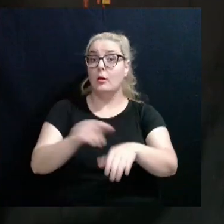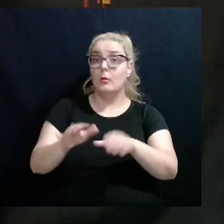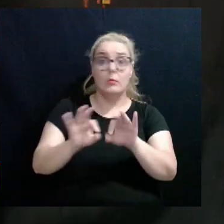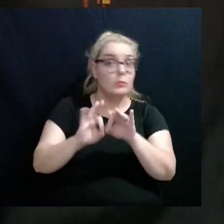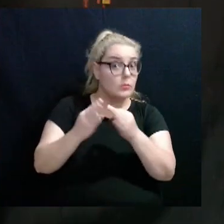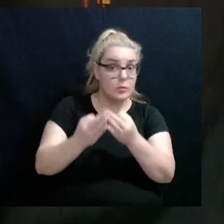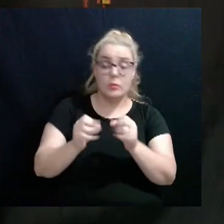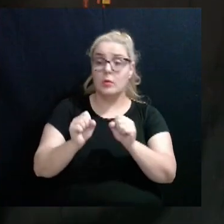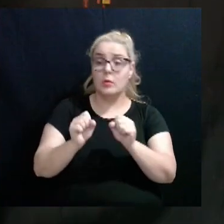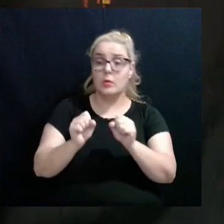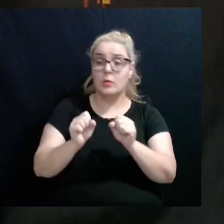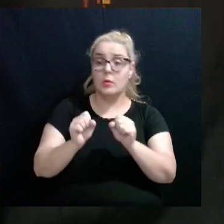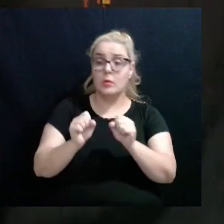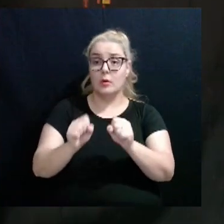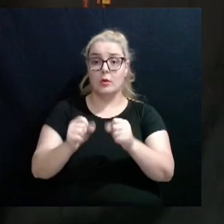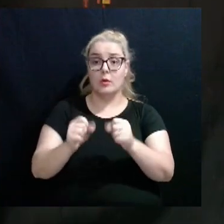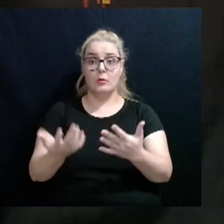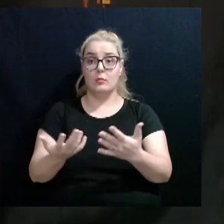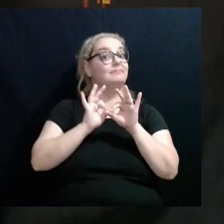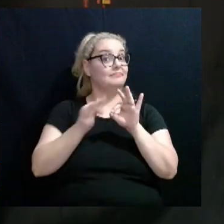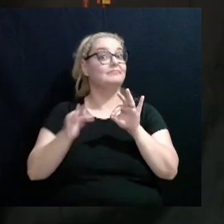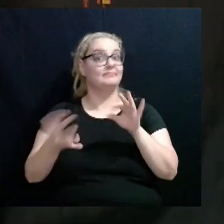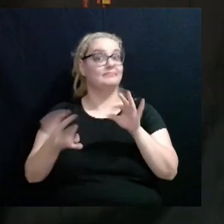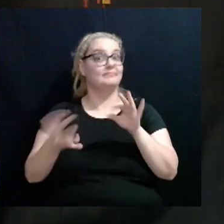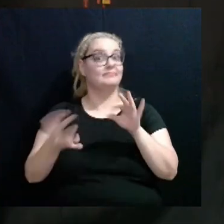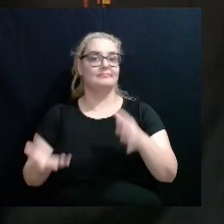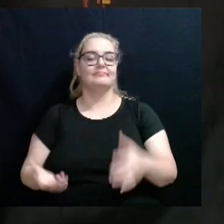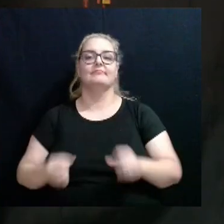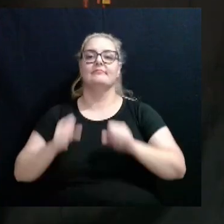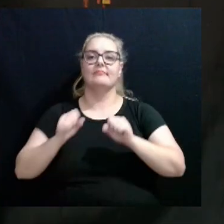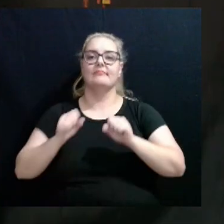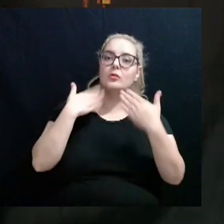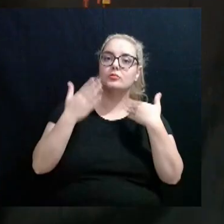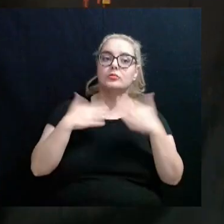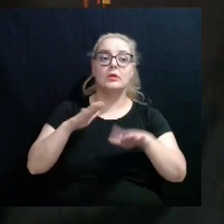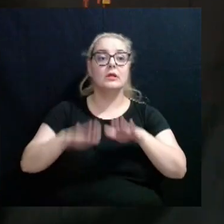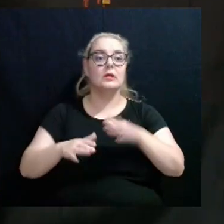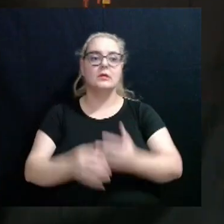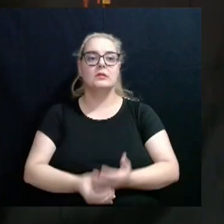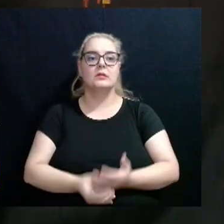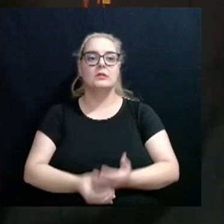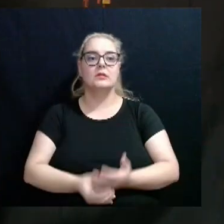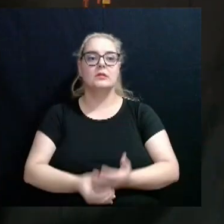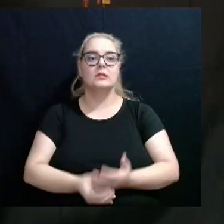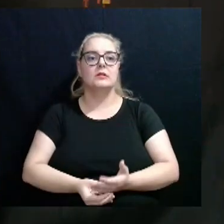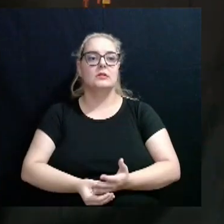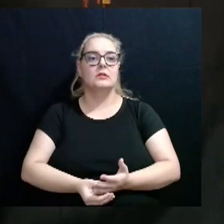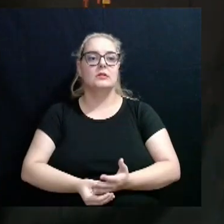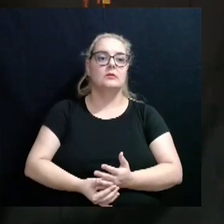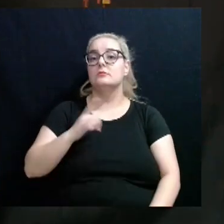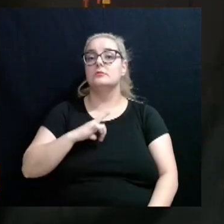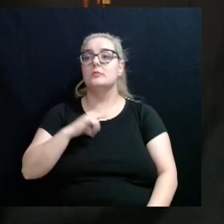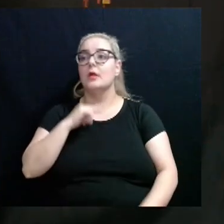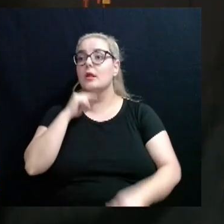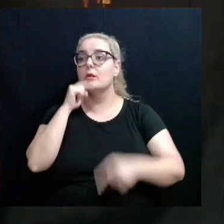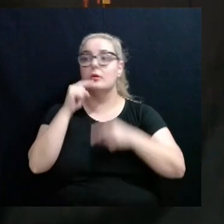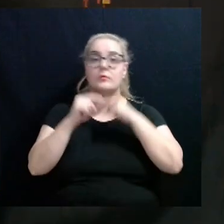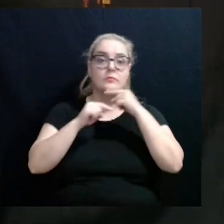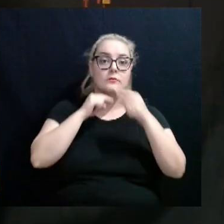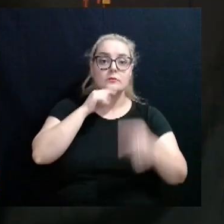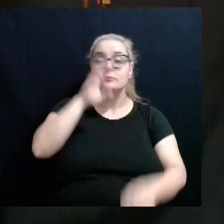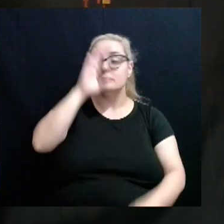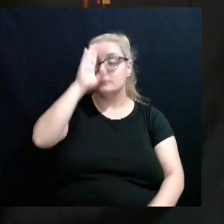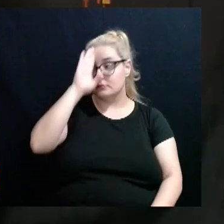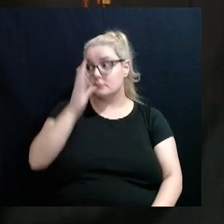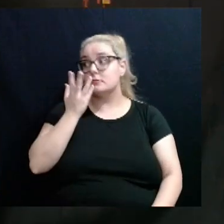esticar a conversa, né? Você pode continuar conversando, de repente existe dúvidas, principalmente para as crianças hoje,